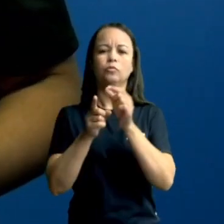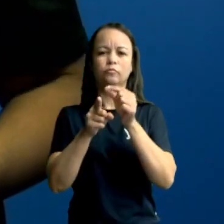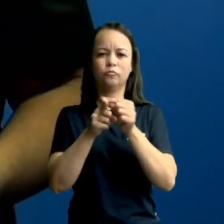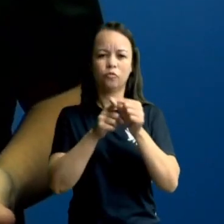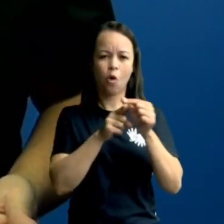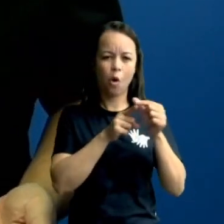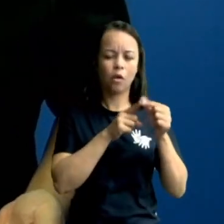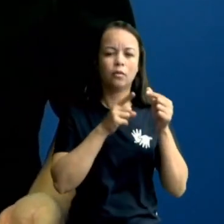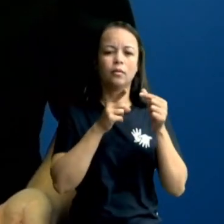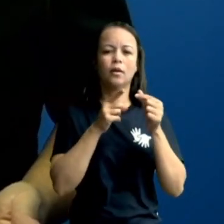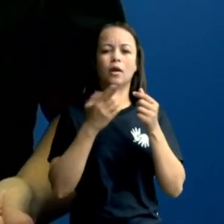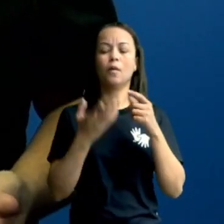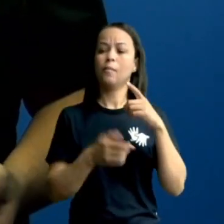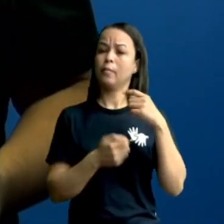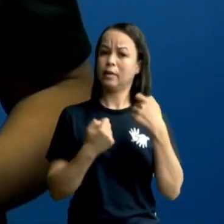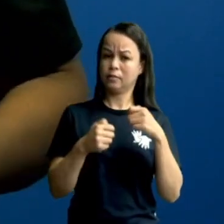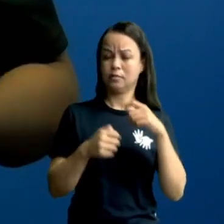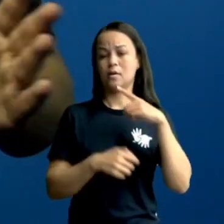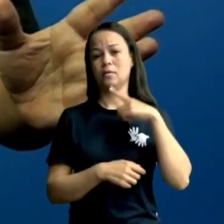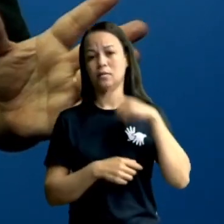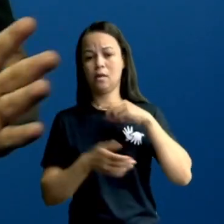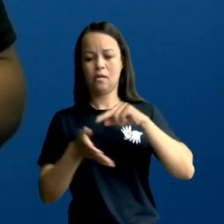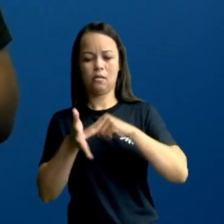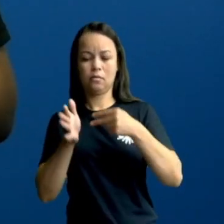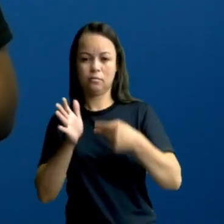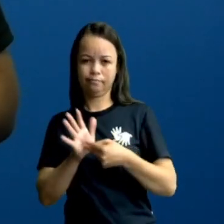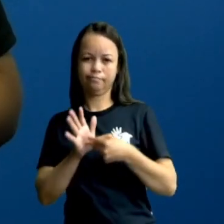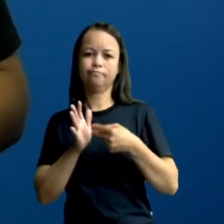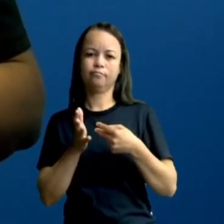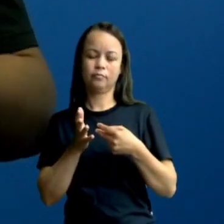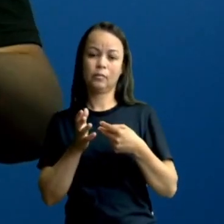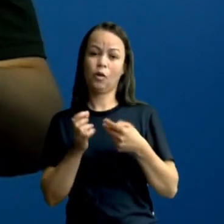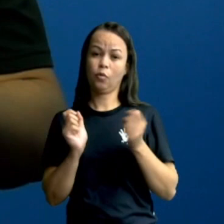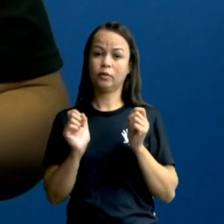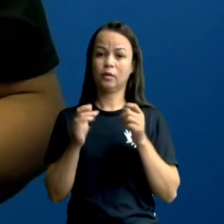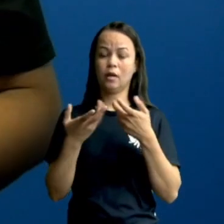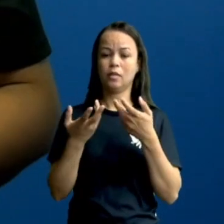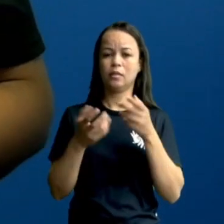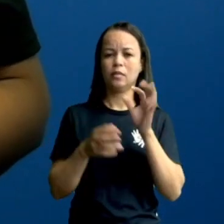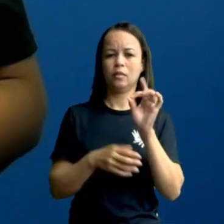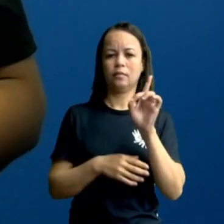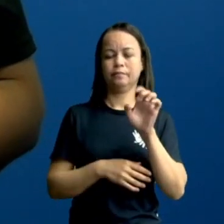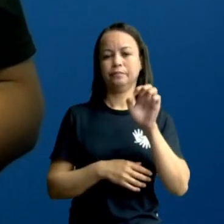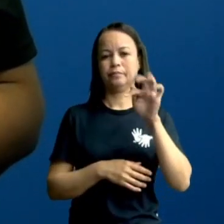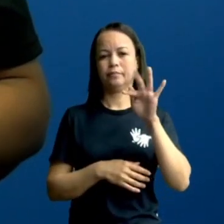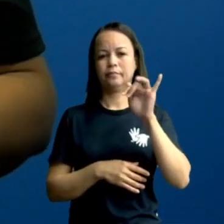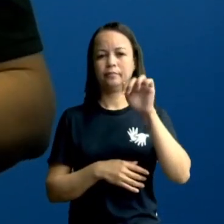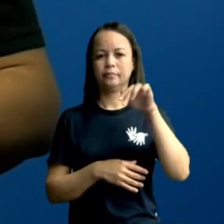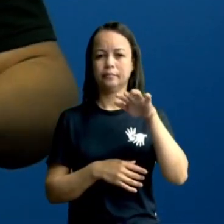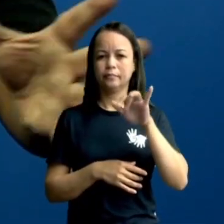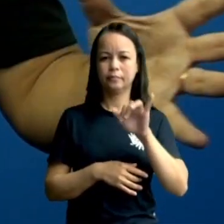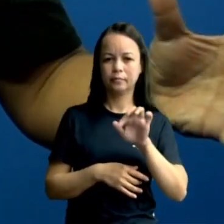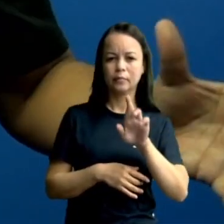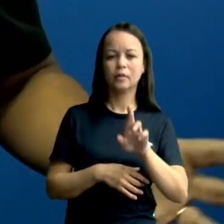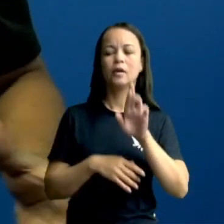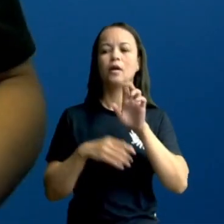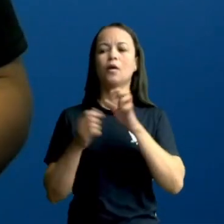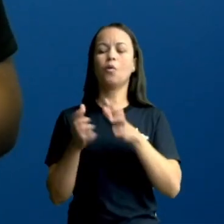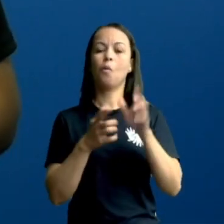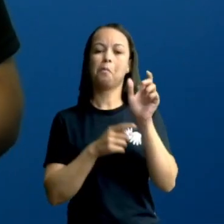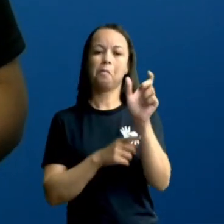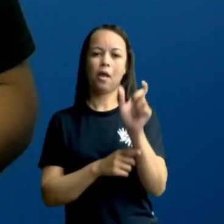que deve ter uma significação é o que a gente pode definir como palavras, né? Que são